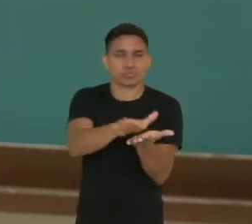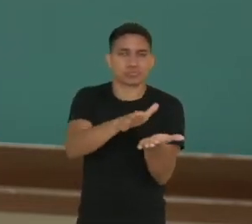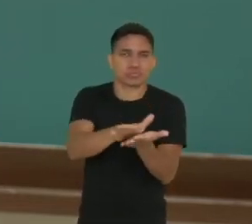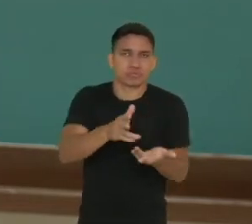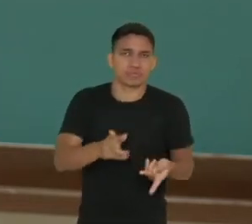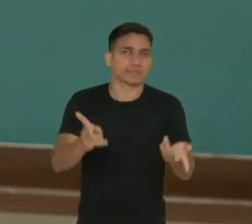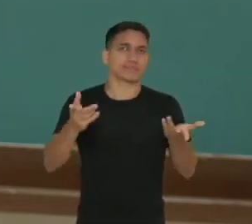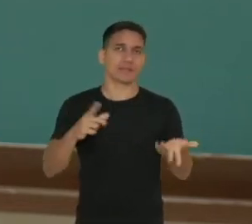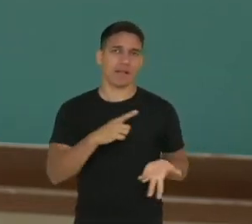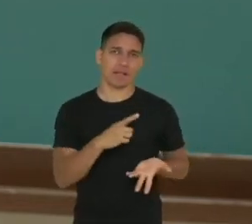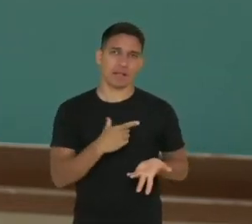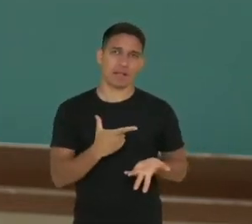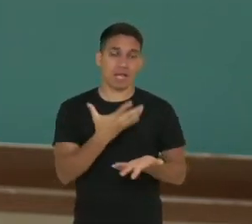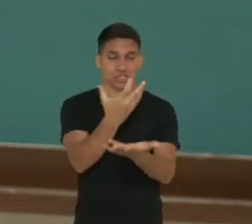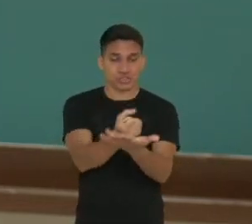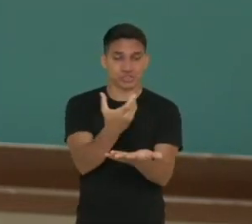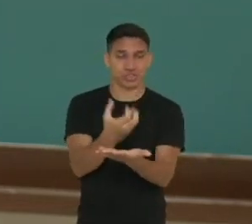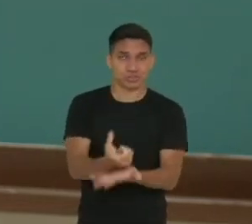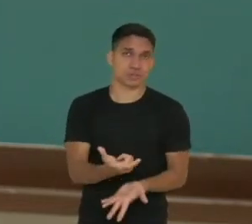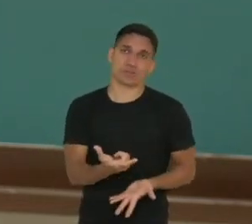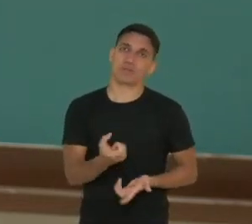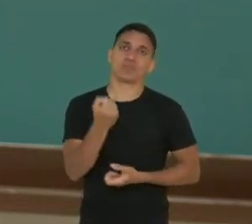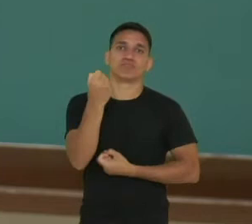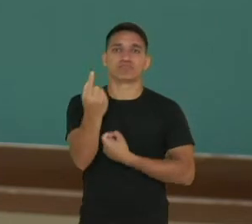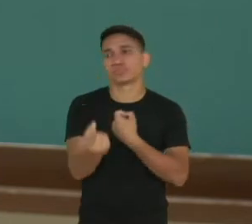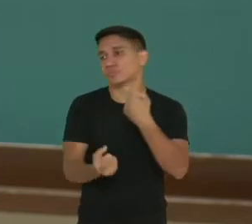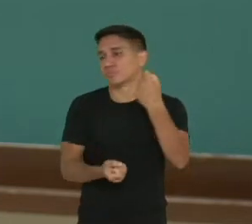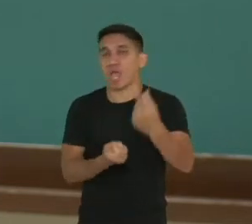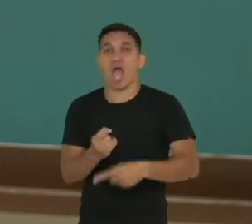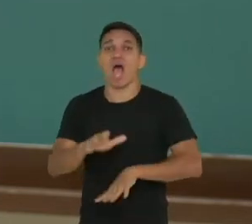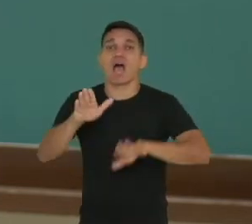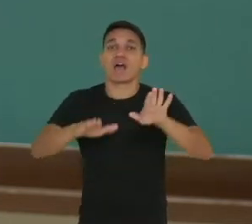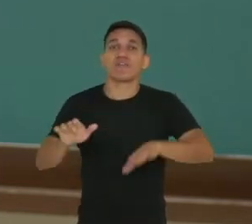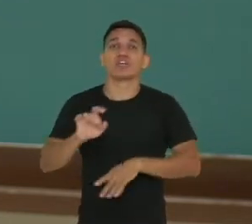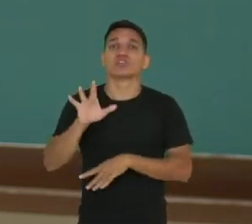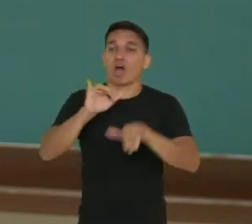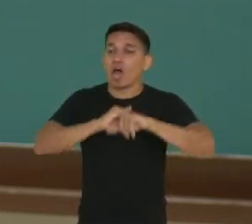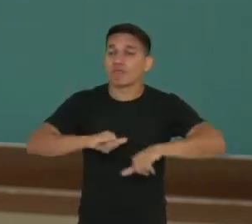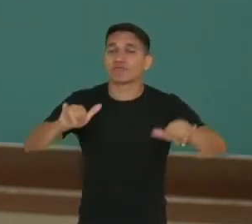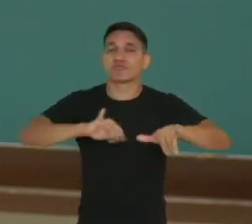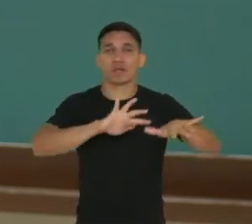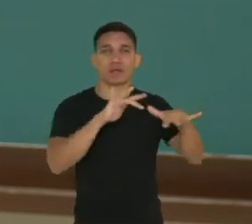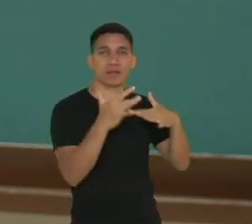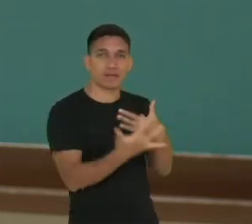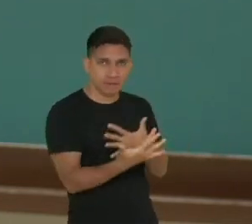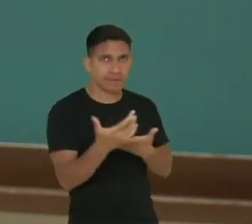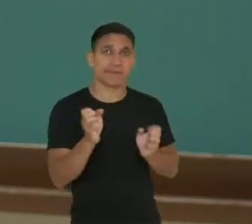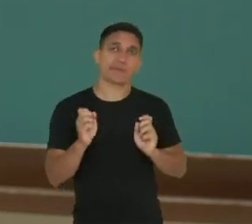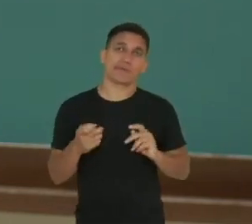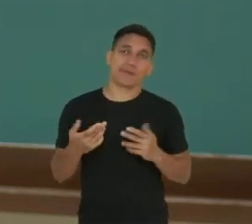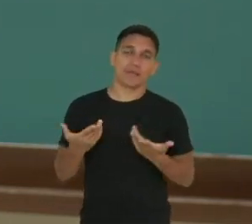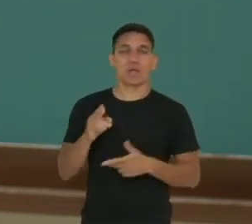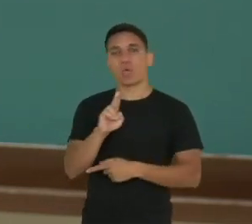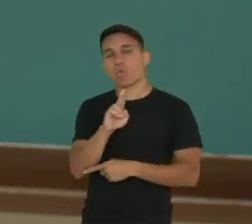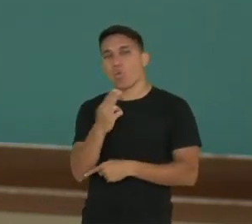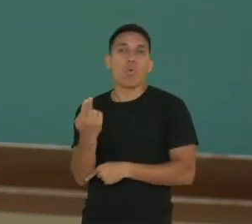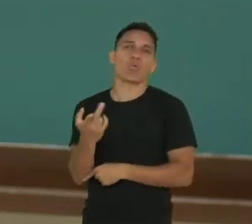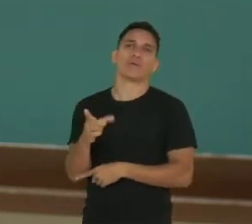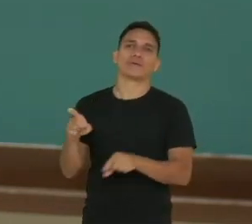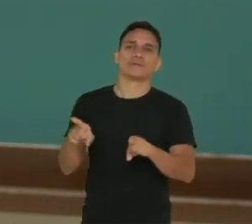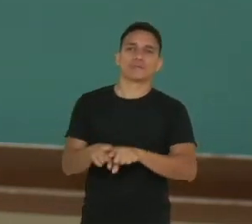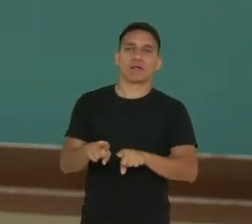assim, registrados. Às vezes só divulgam através das redes sociais, ou